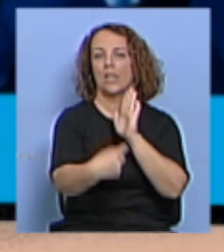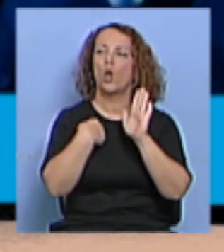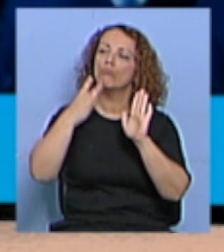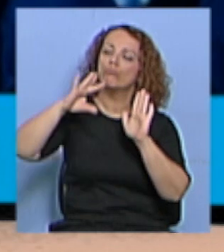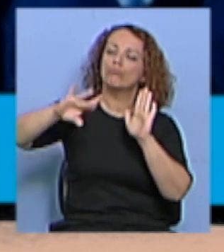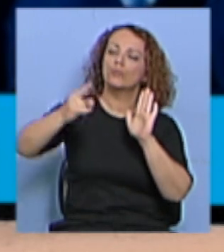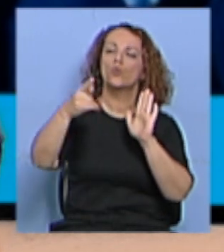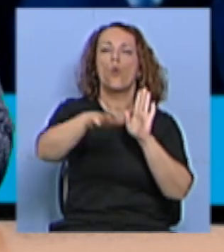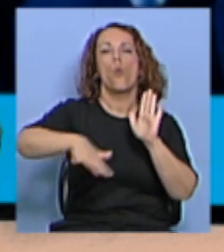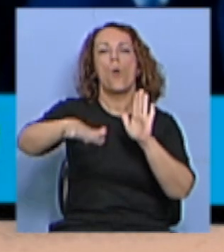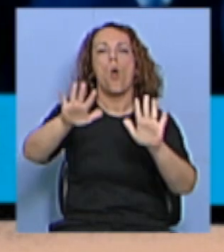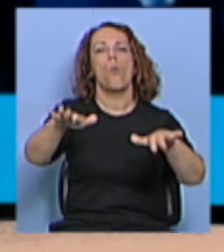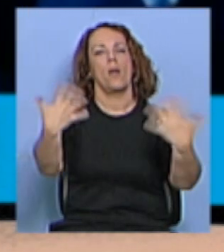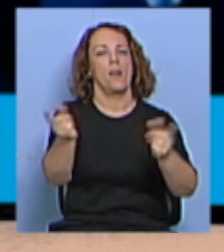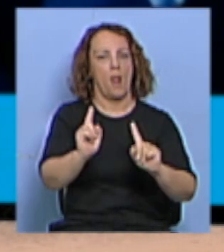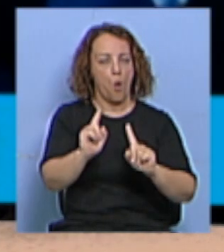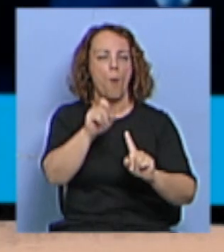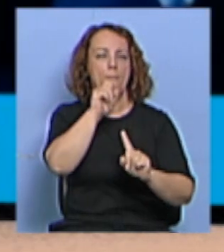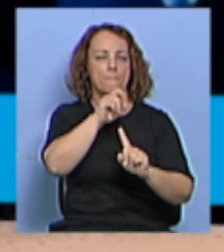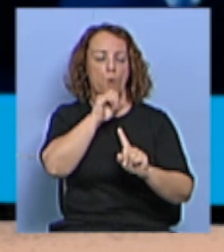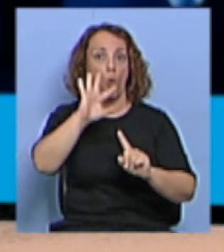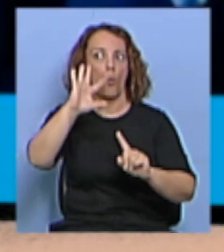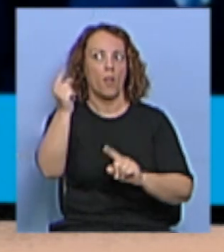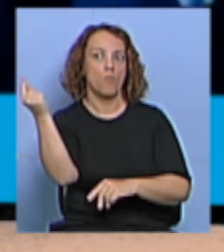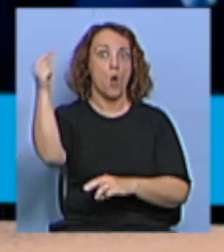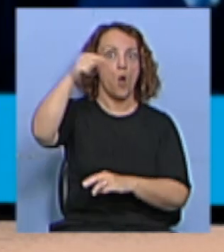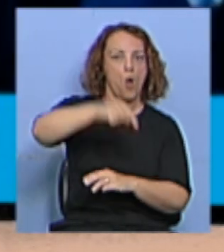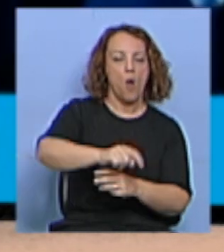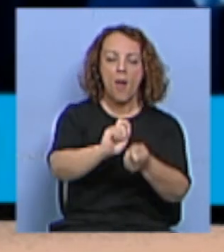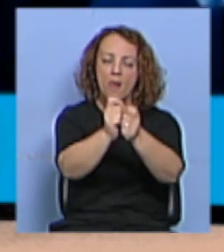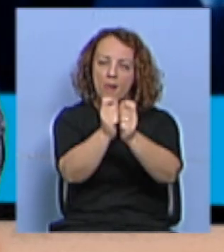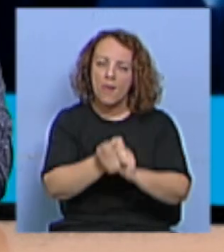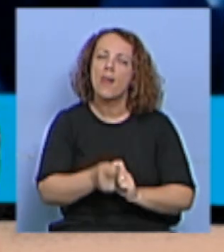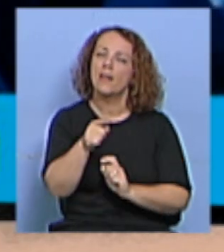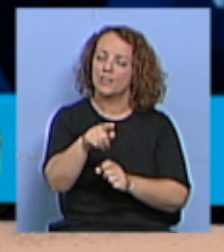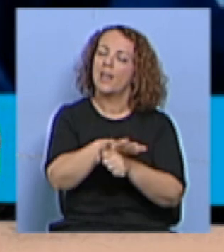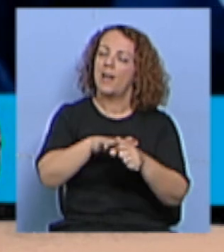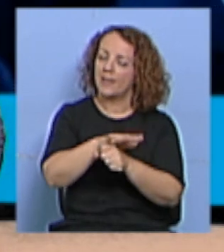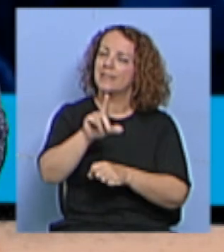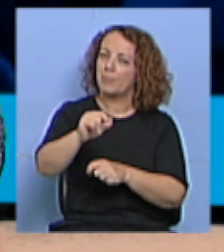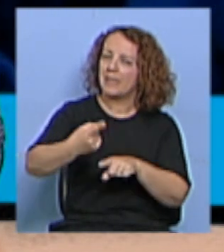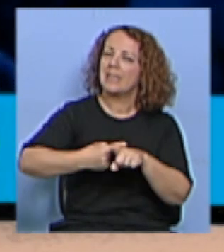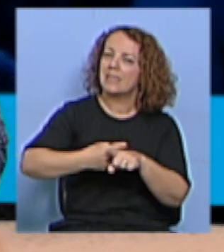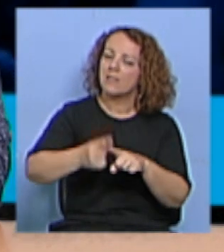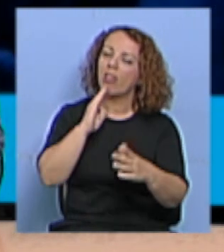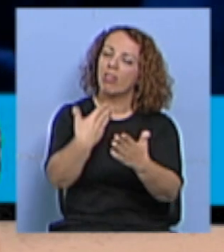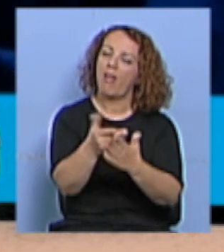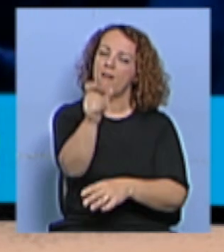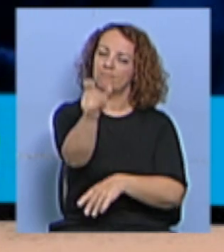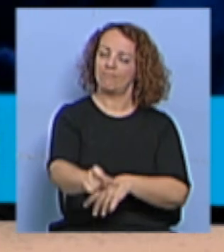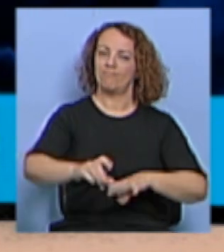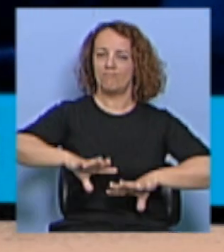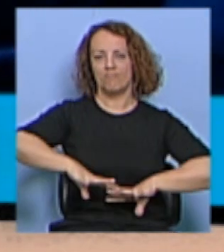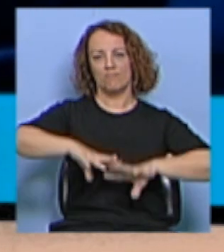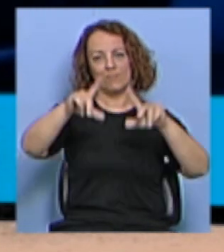mas pode ser depois trabalhada bem no regresso e isso é um aspecto também interessante, lá está, do crescimento que a pessoa faz neste